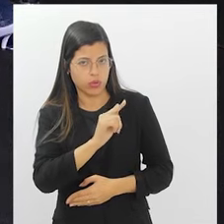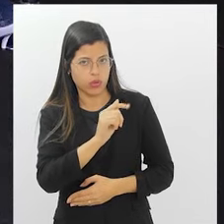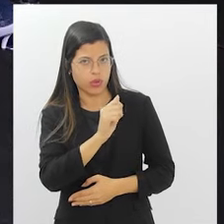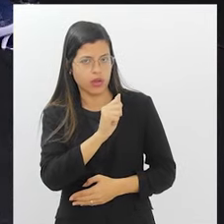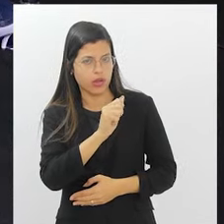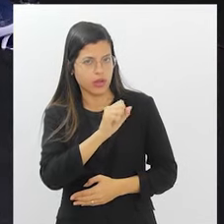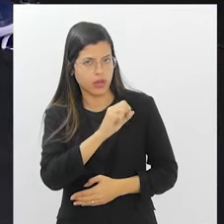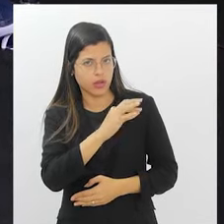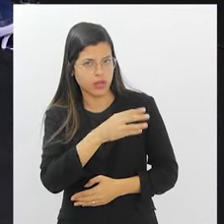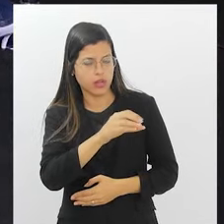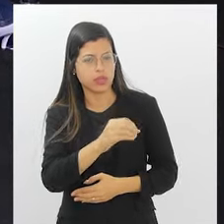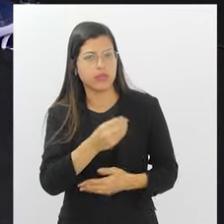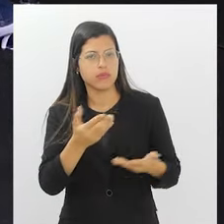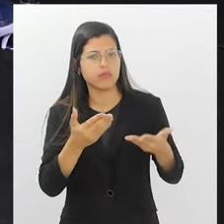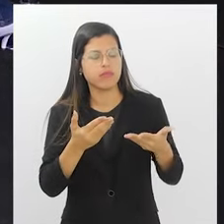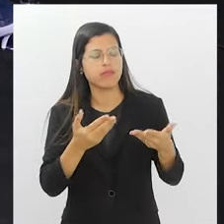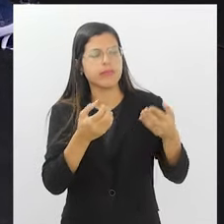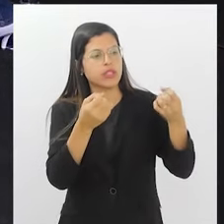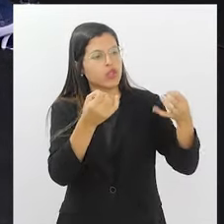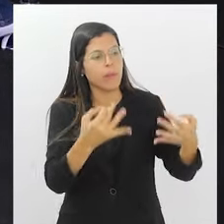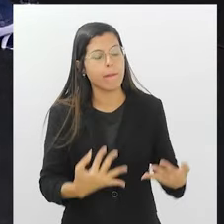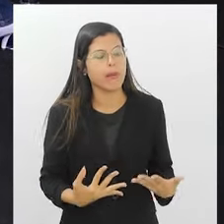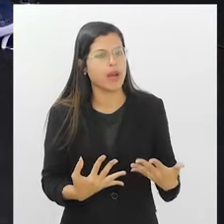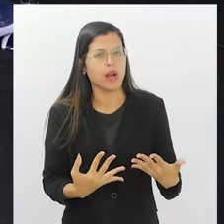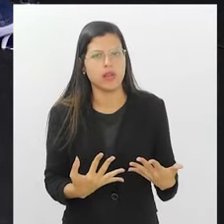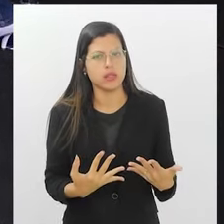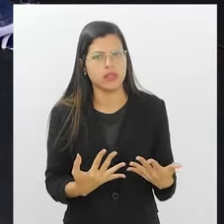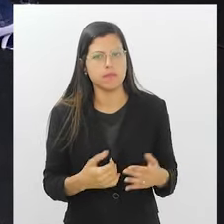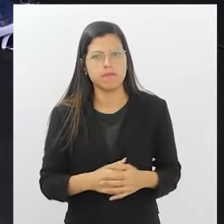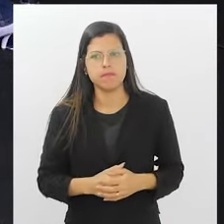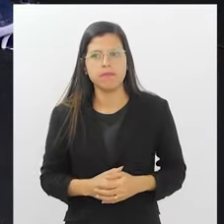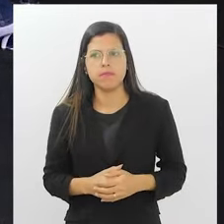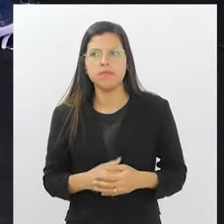gostaria de saber do senhor, primeiramente, explica para a gente